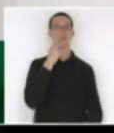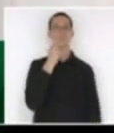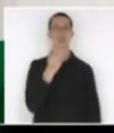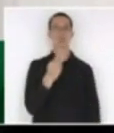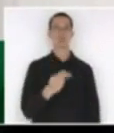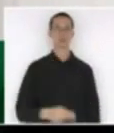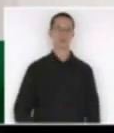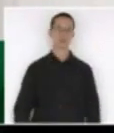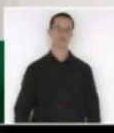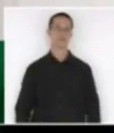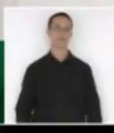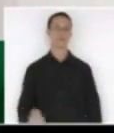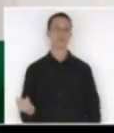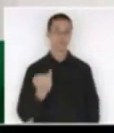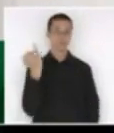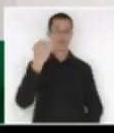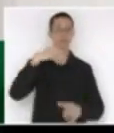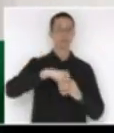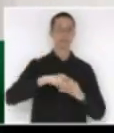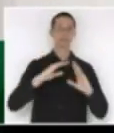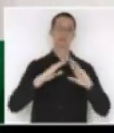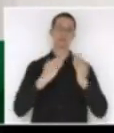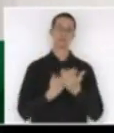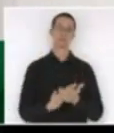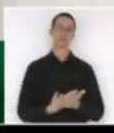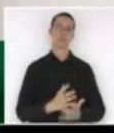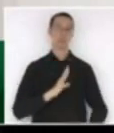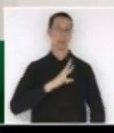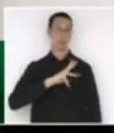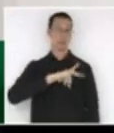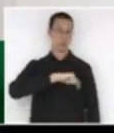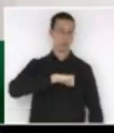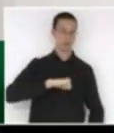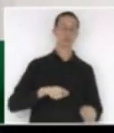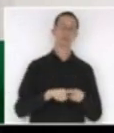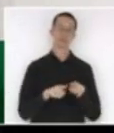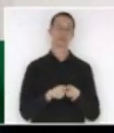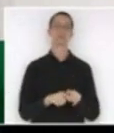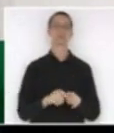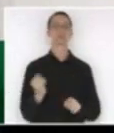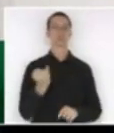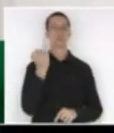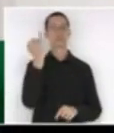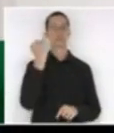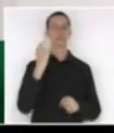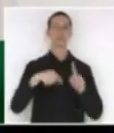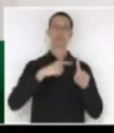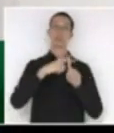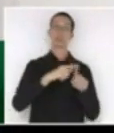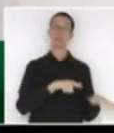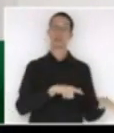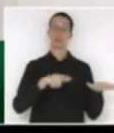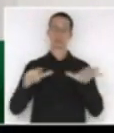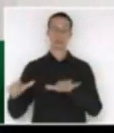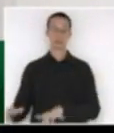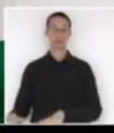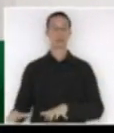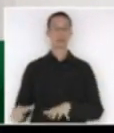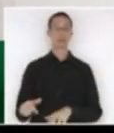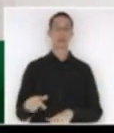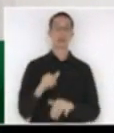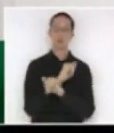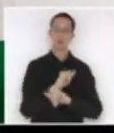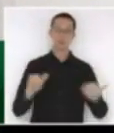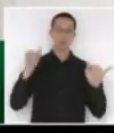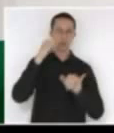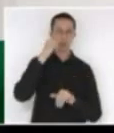e tantos outros, haja uma semana específica de prevenção ao tabagismo nas escolas públicas de